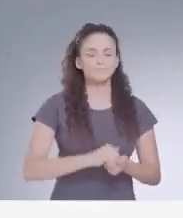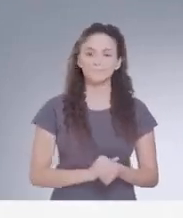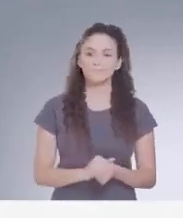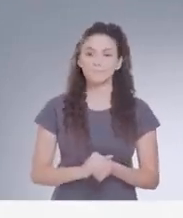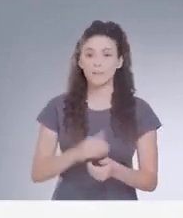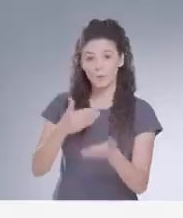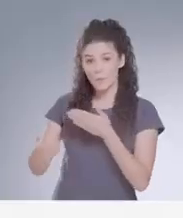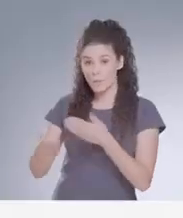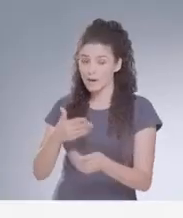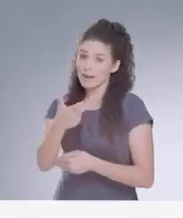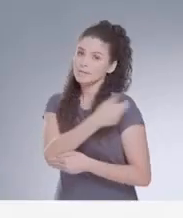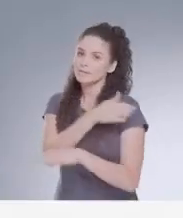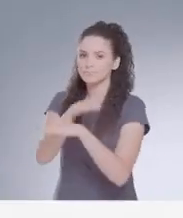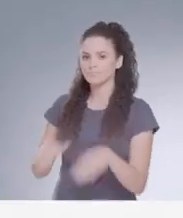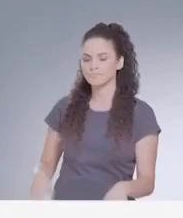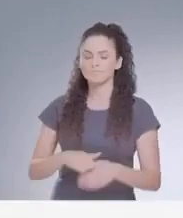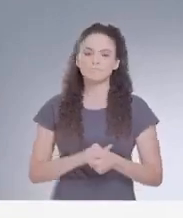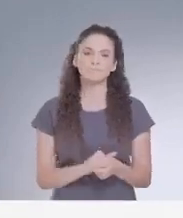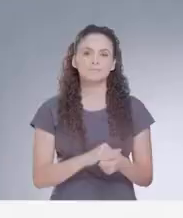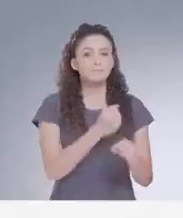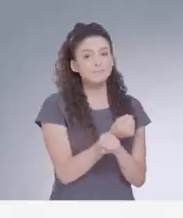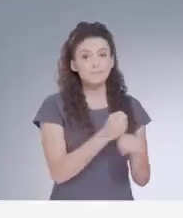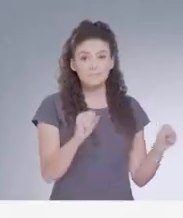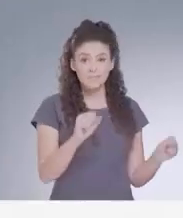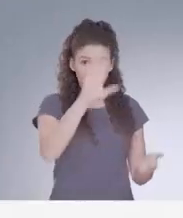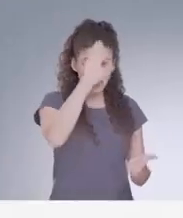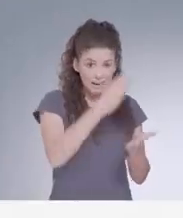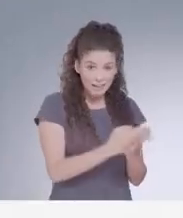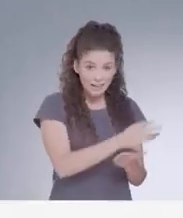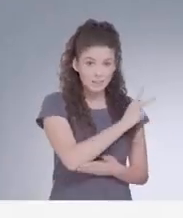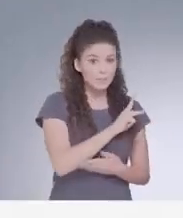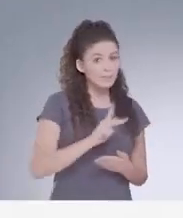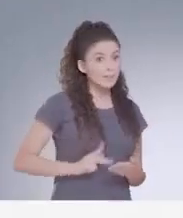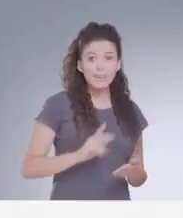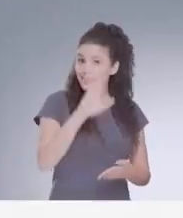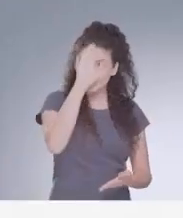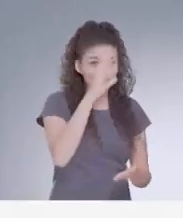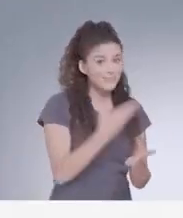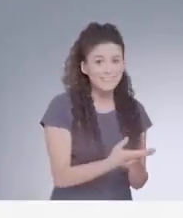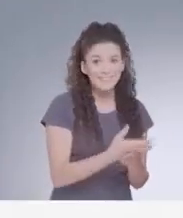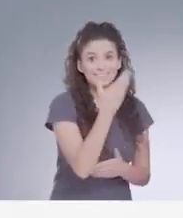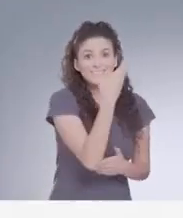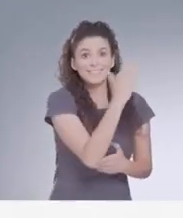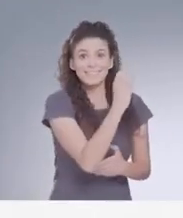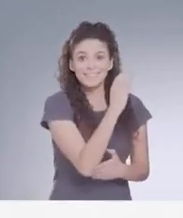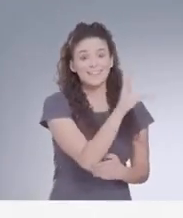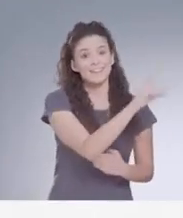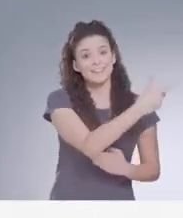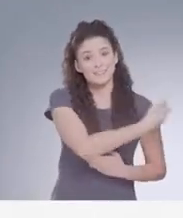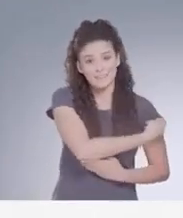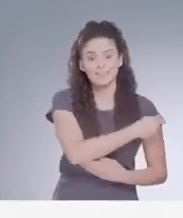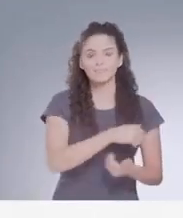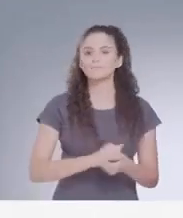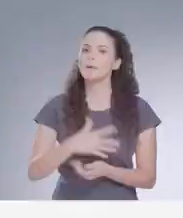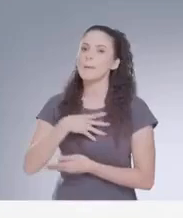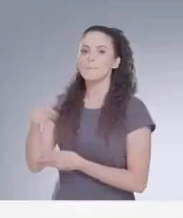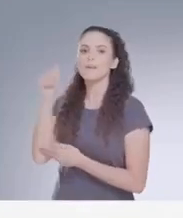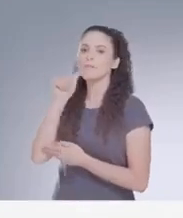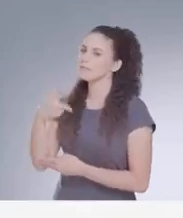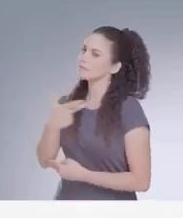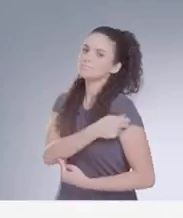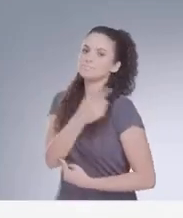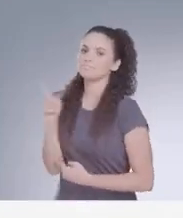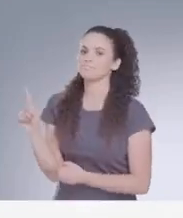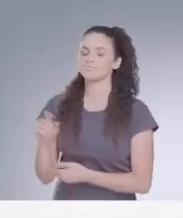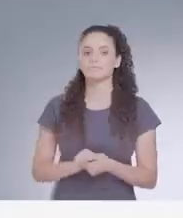vacinar, e não ao contrário. Toda e qualquer vacina está descartada. É impossível a gente acreditar num presidente que não acredita nas vacinas e na ciência. Minha